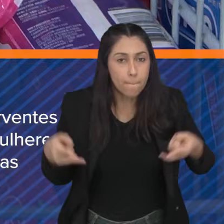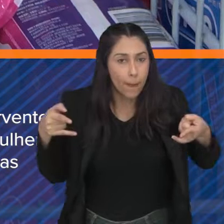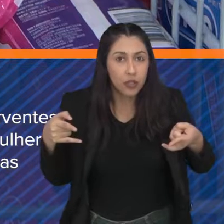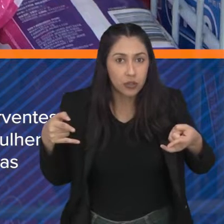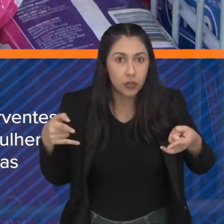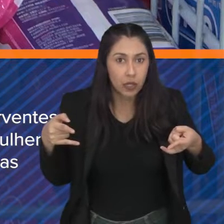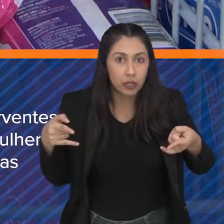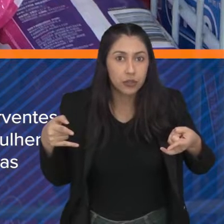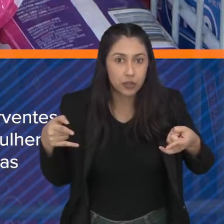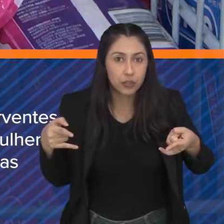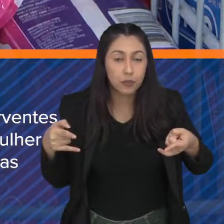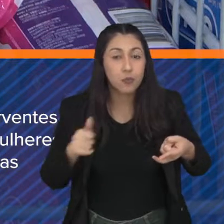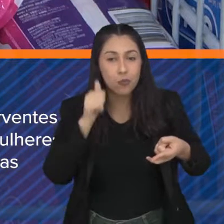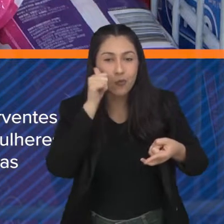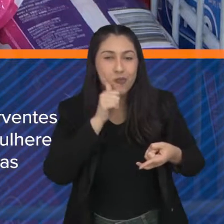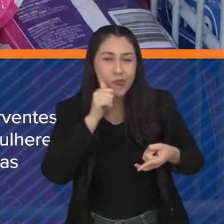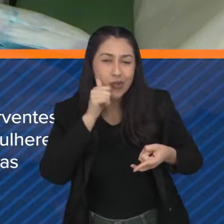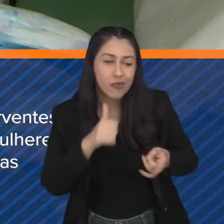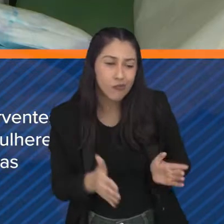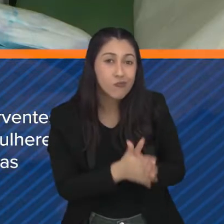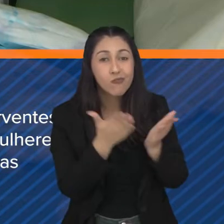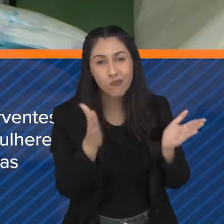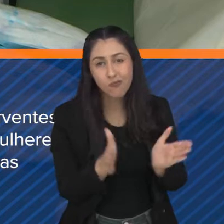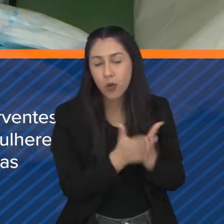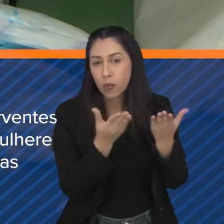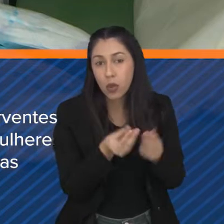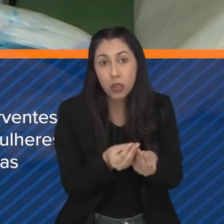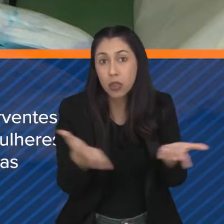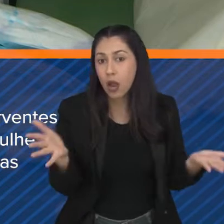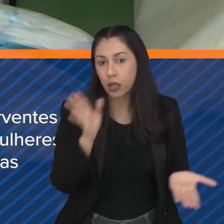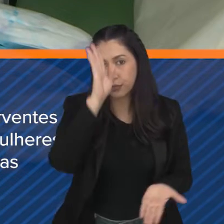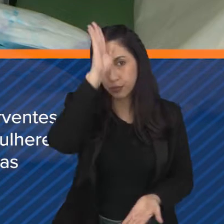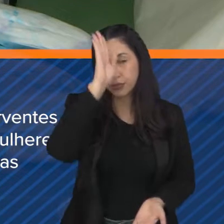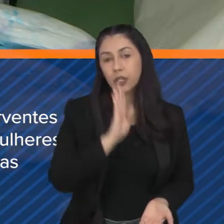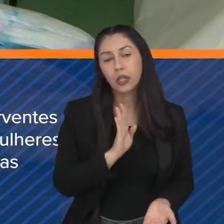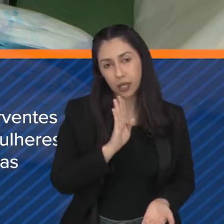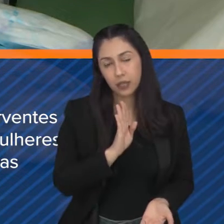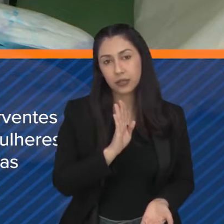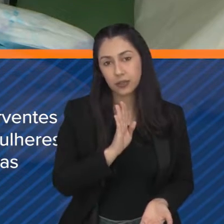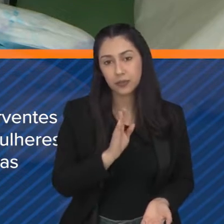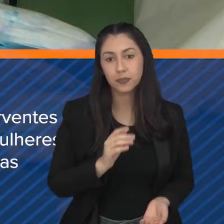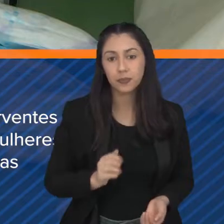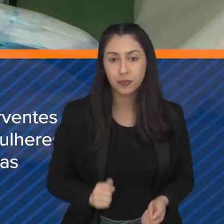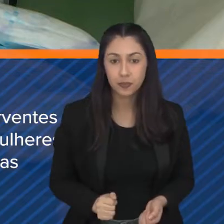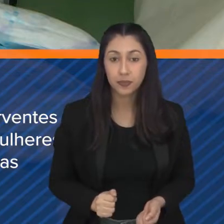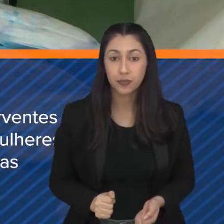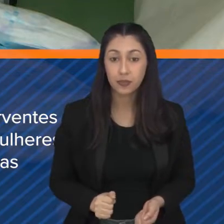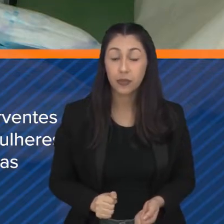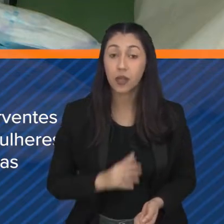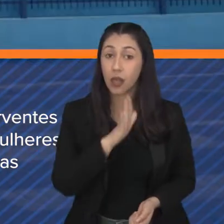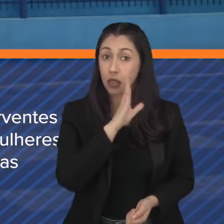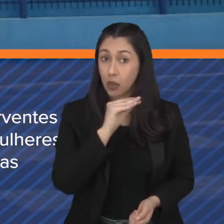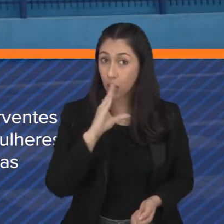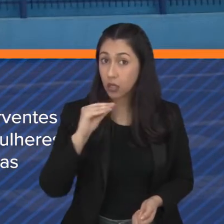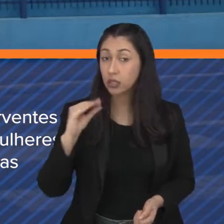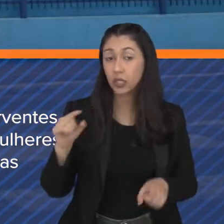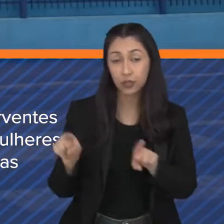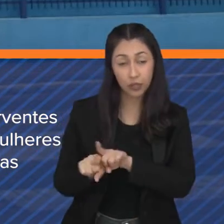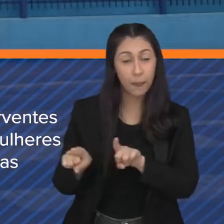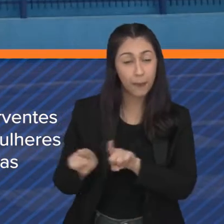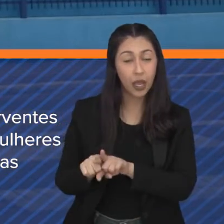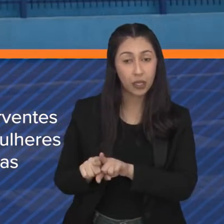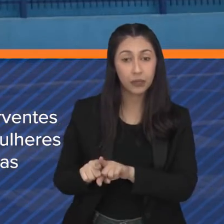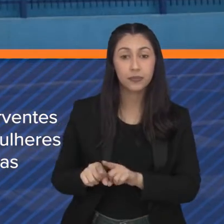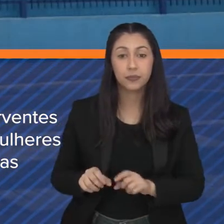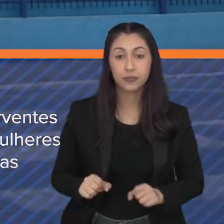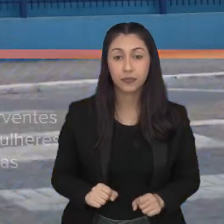distribuir absorventes higiênicos para mulheres em situação de rua ou vulnerabilidade social e adolescentes